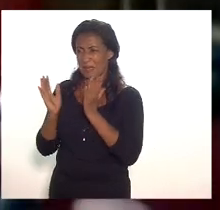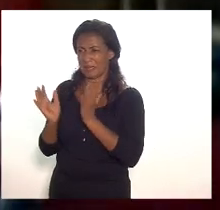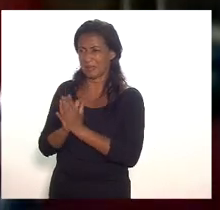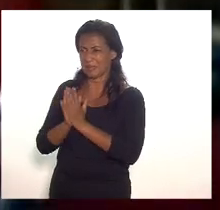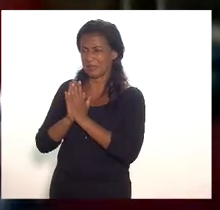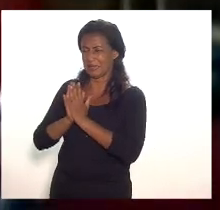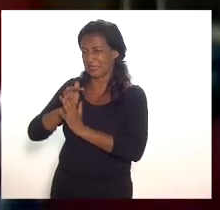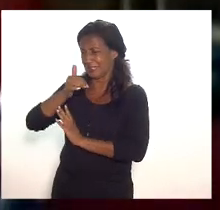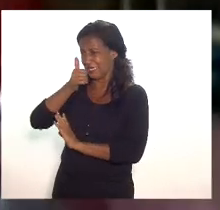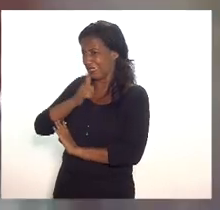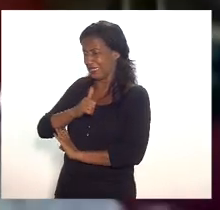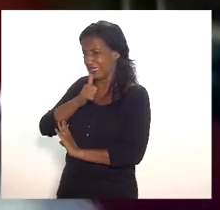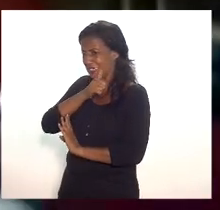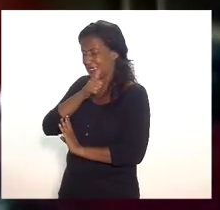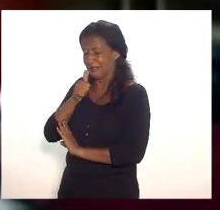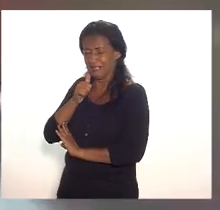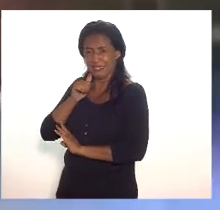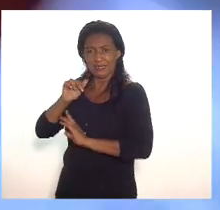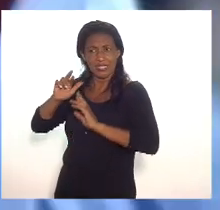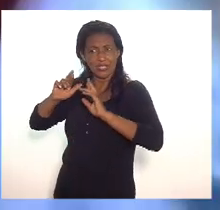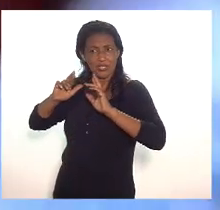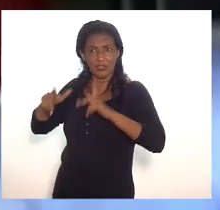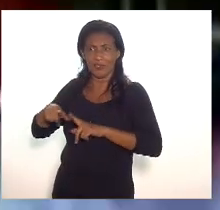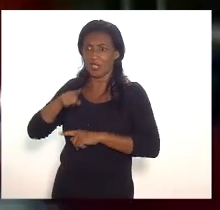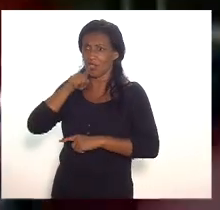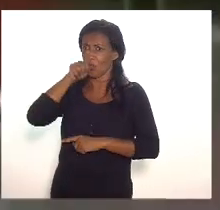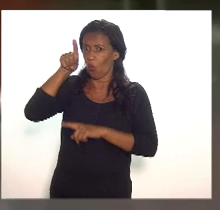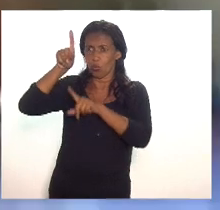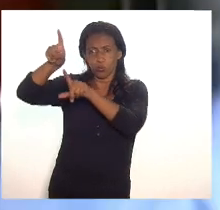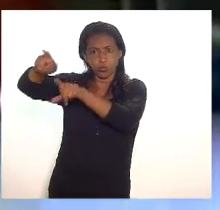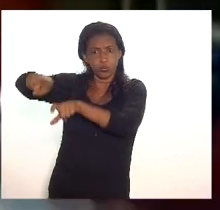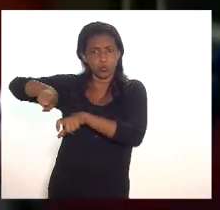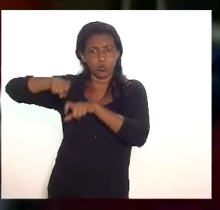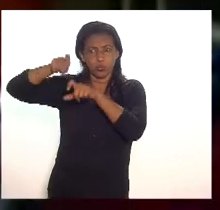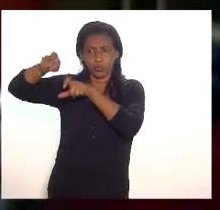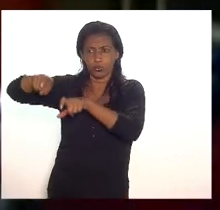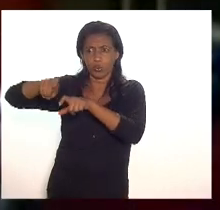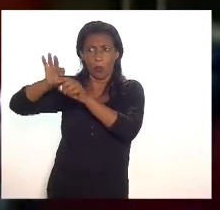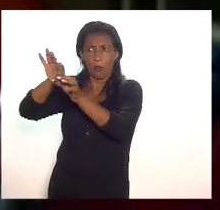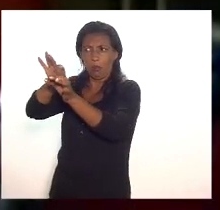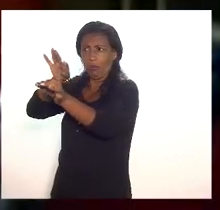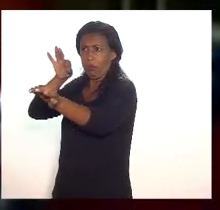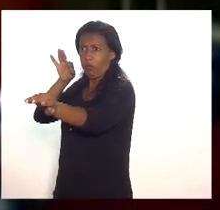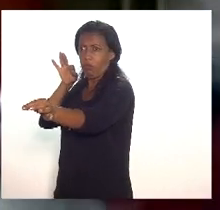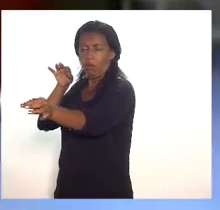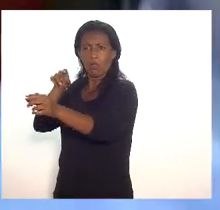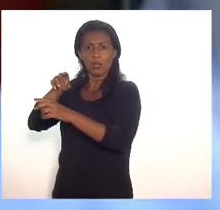a qualquer cidade do interior, digamos, do rincão mais